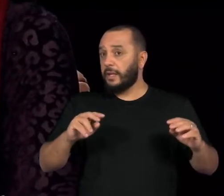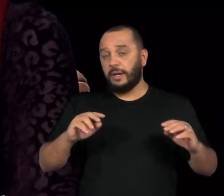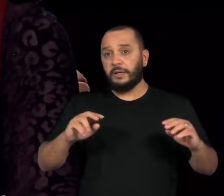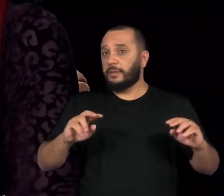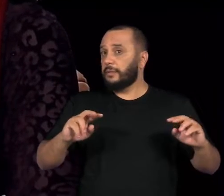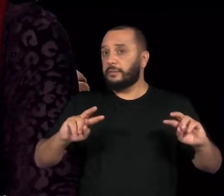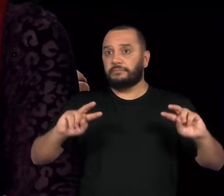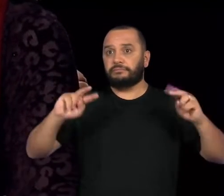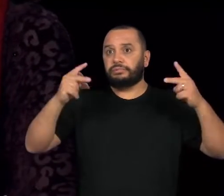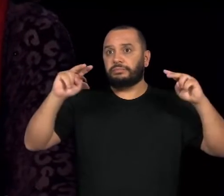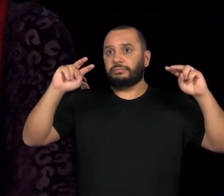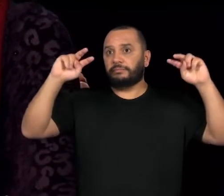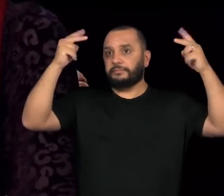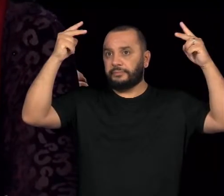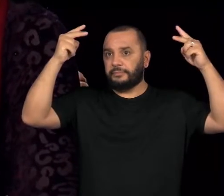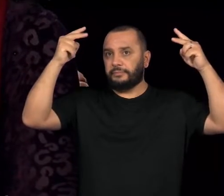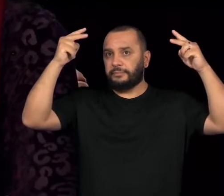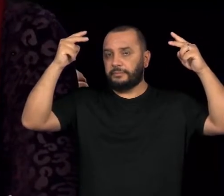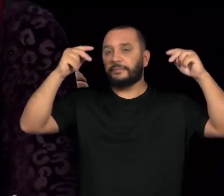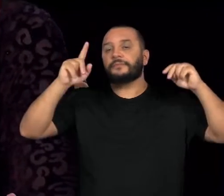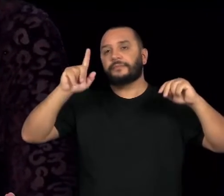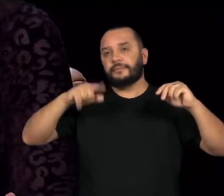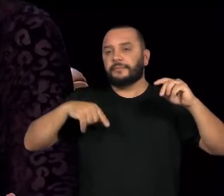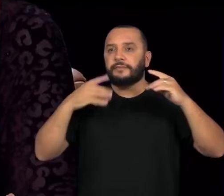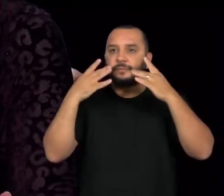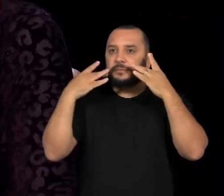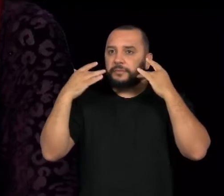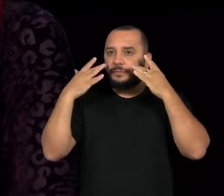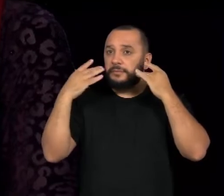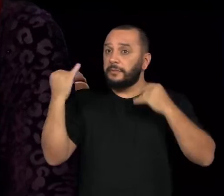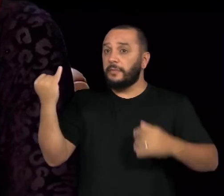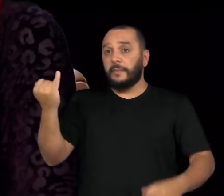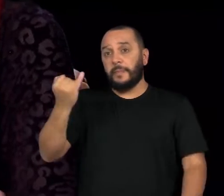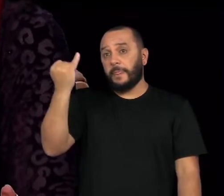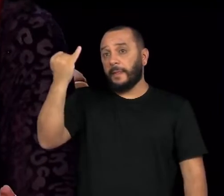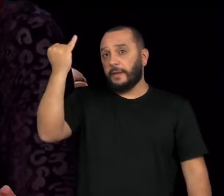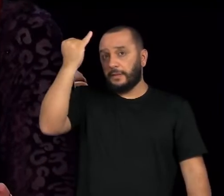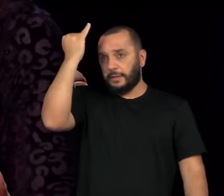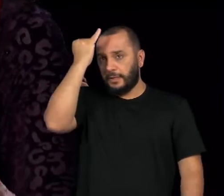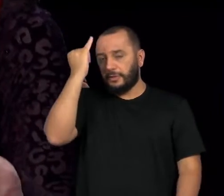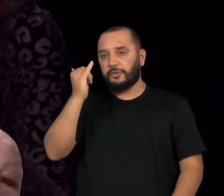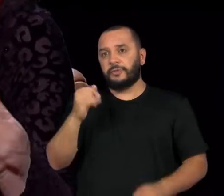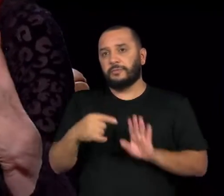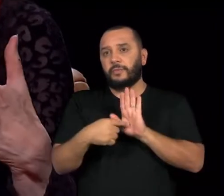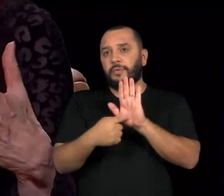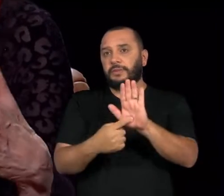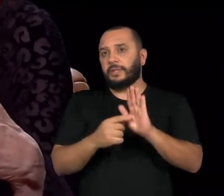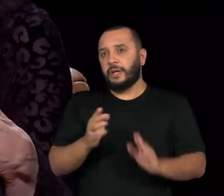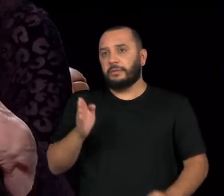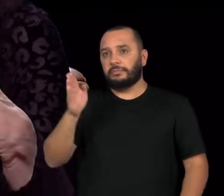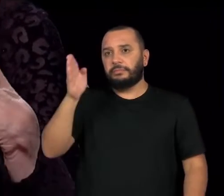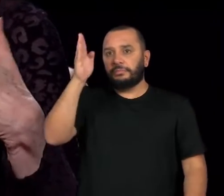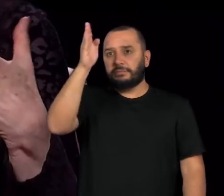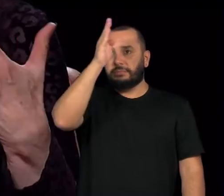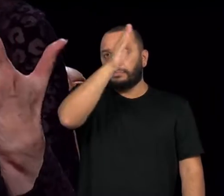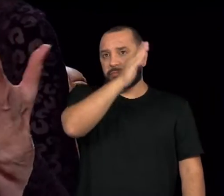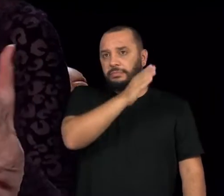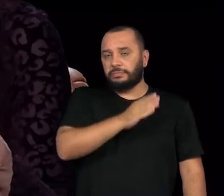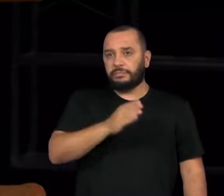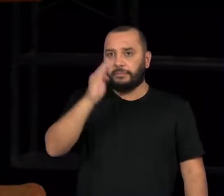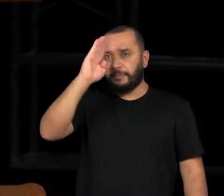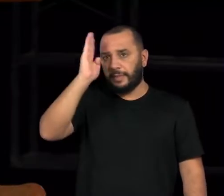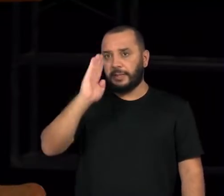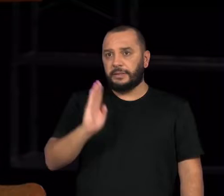era a remontagem de espetáculos importantes que iriam pelo Brasil, enquanto se